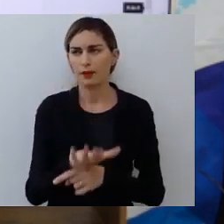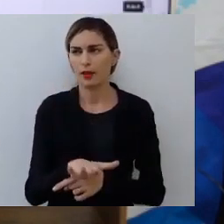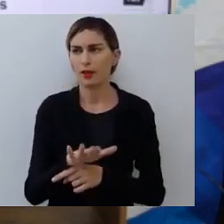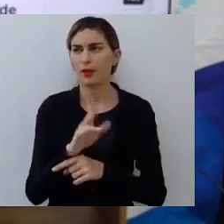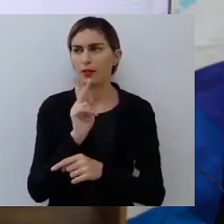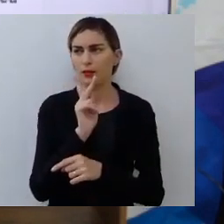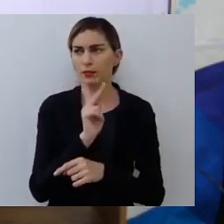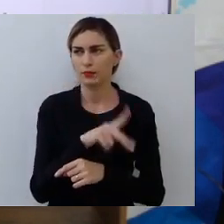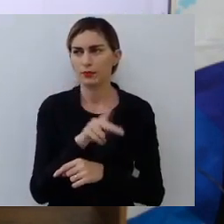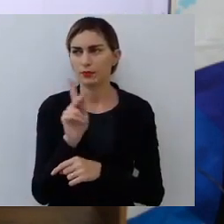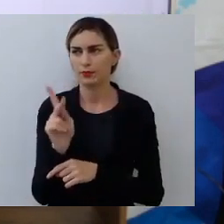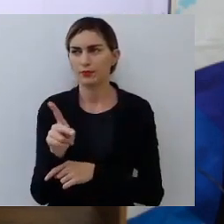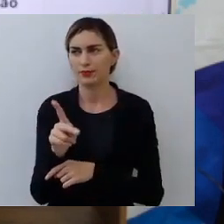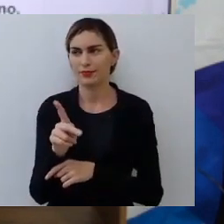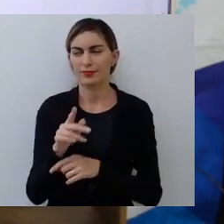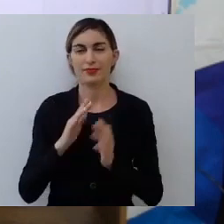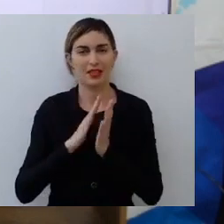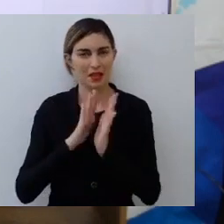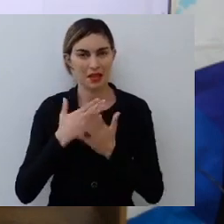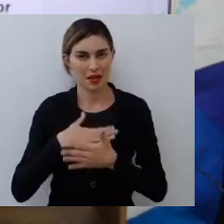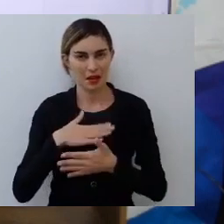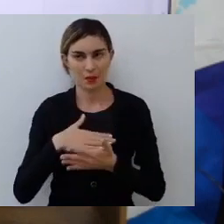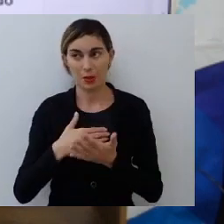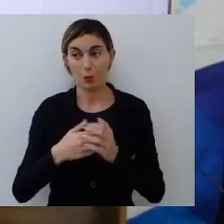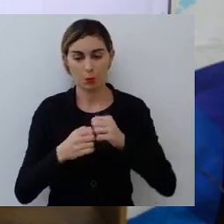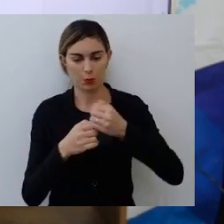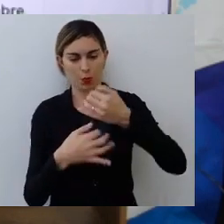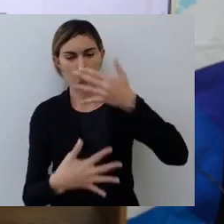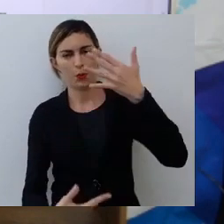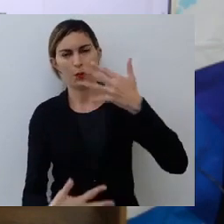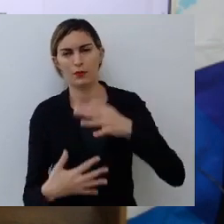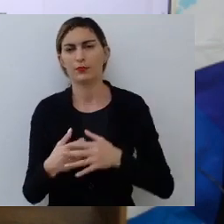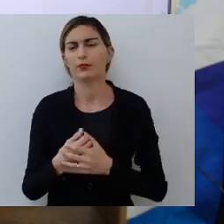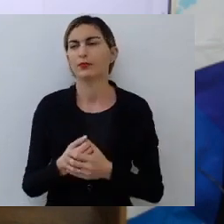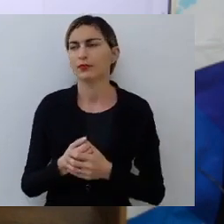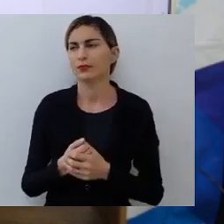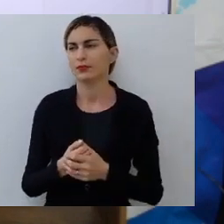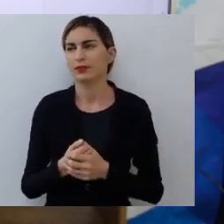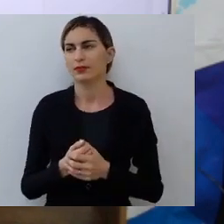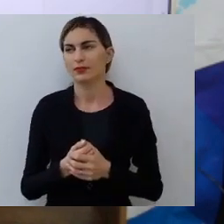professor. Opa! Nossa!